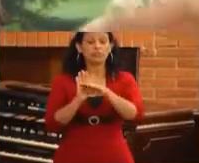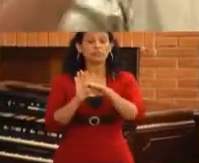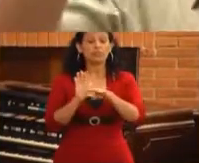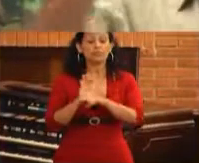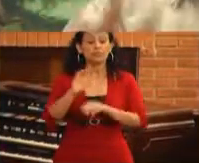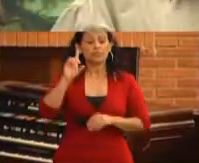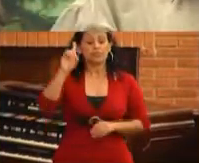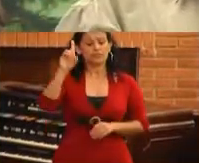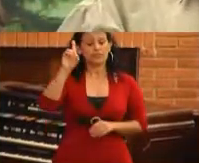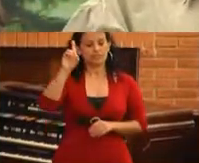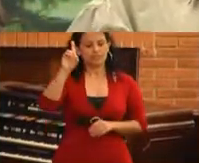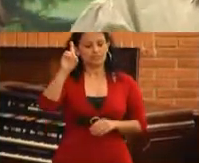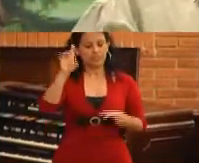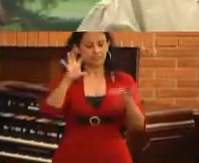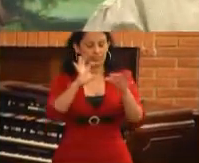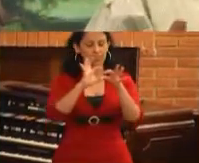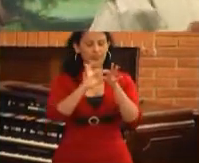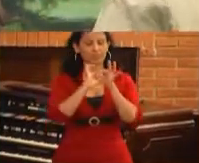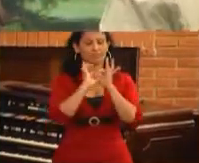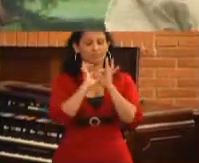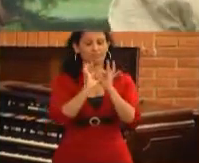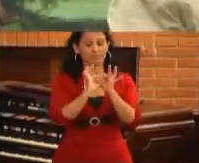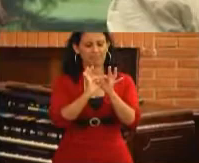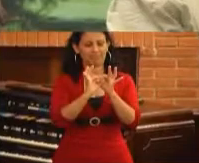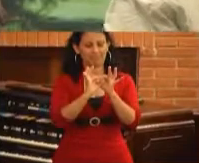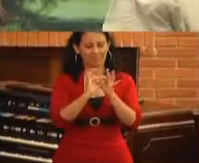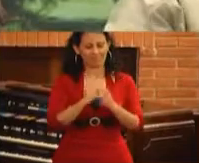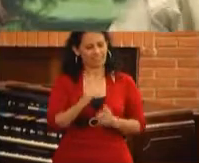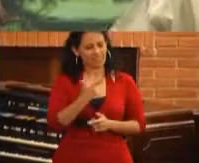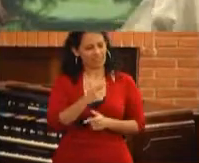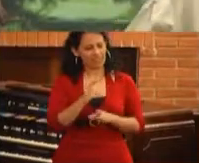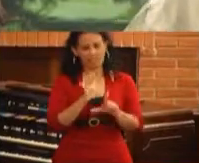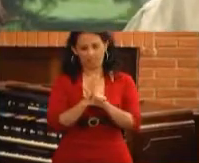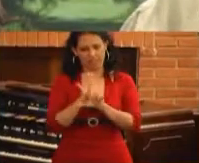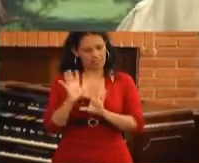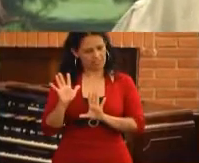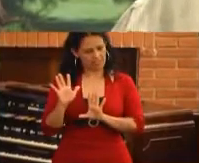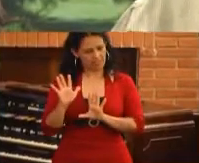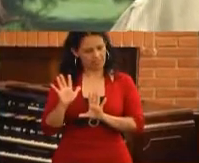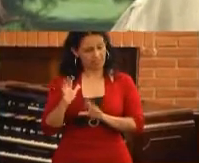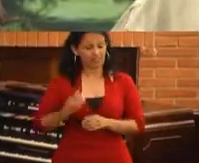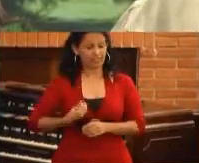O novo pacto não é uma lei, é uma vida.